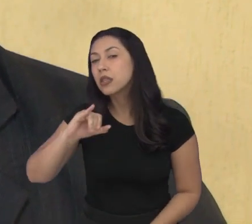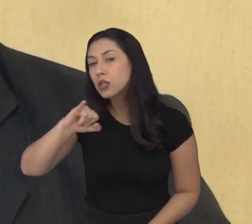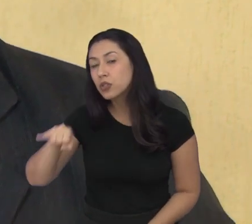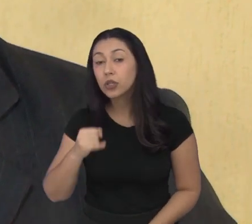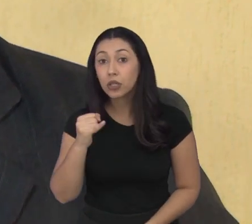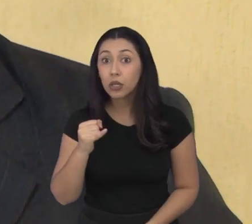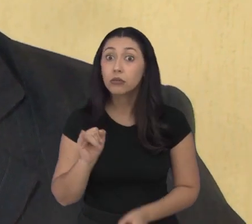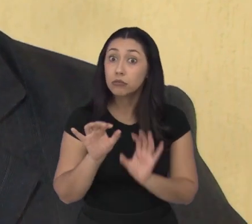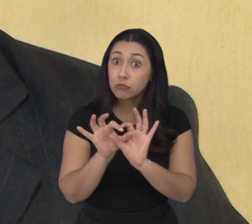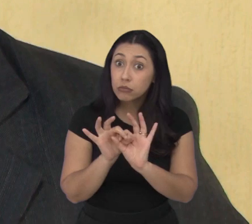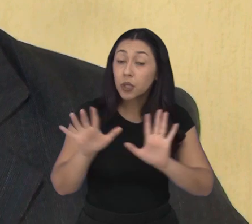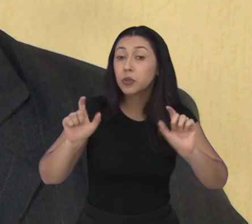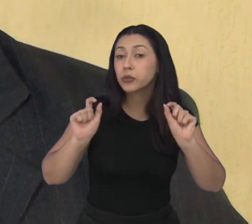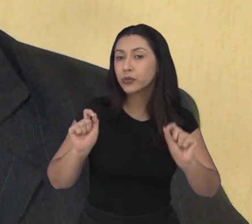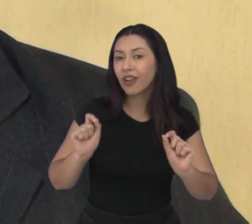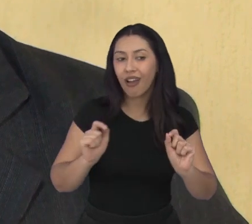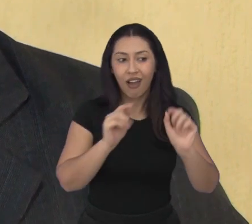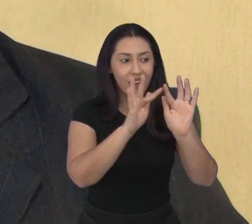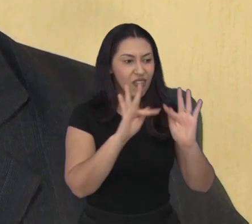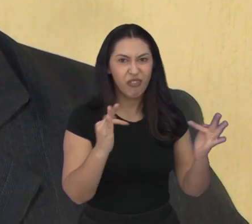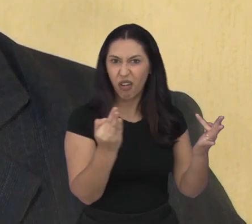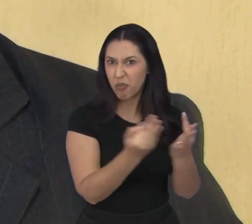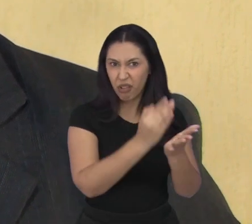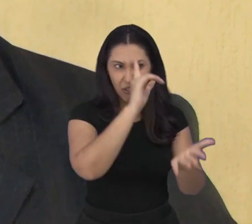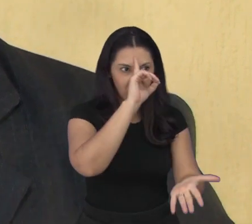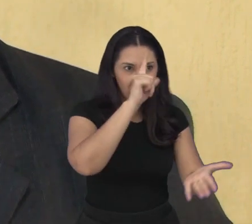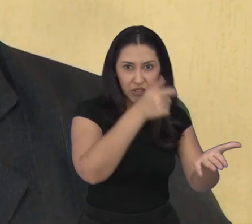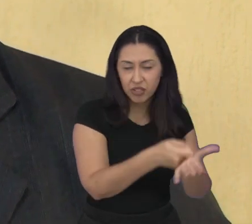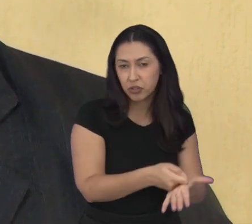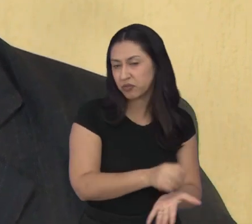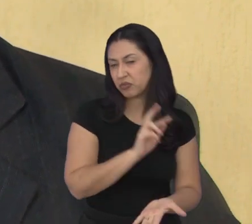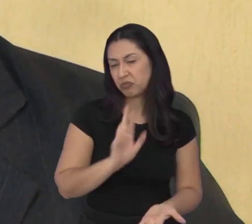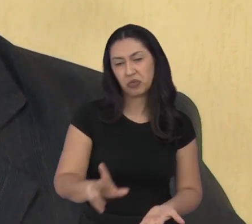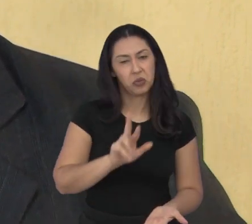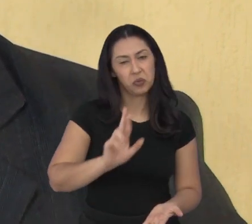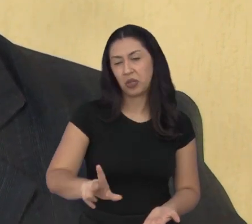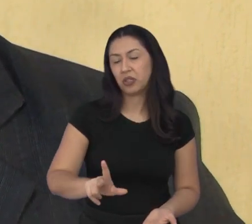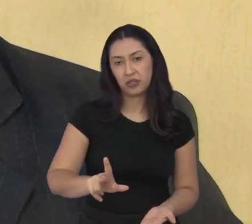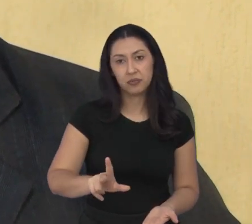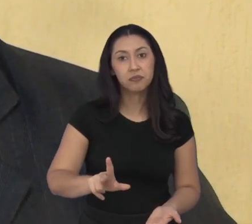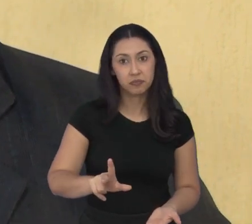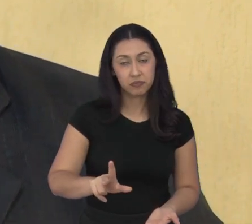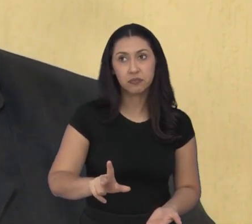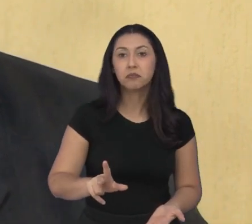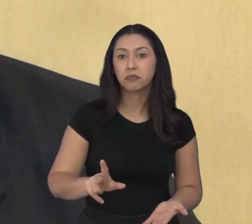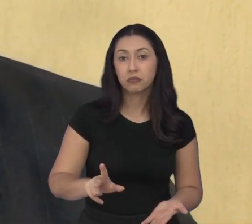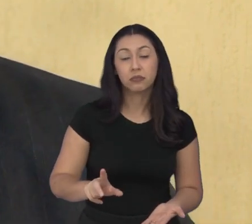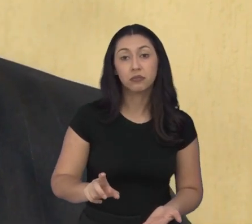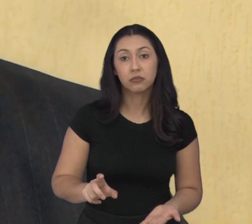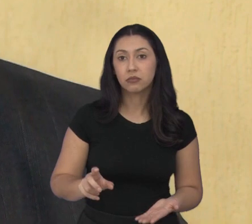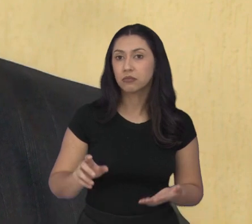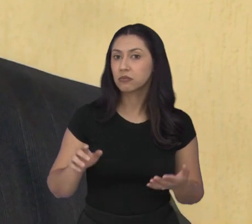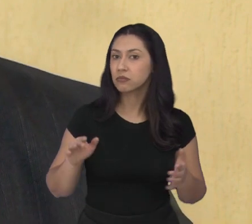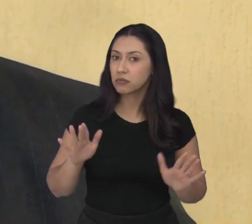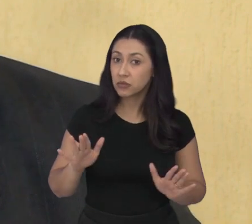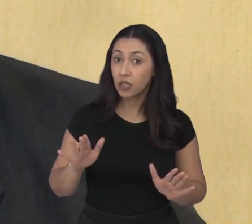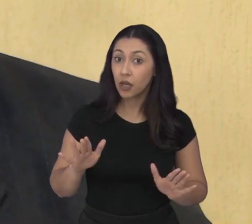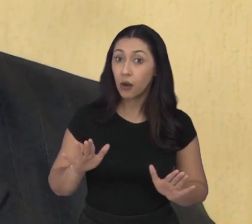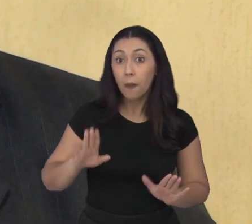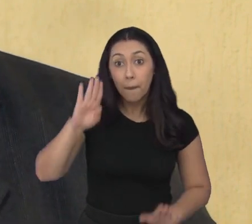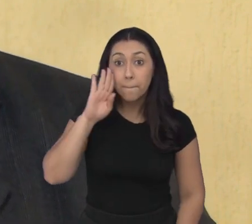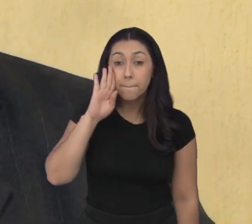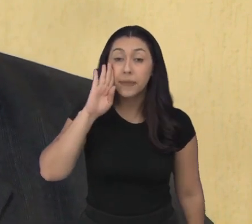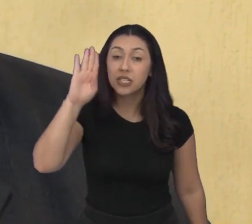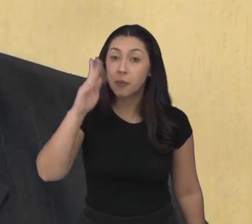CCJ, e autoriza, sim, que a família não seja o voto final da doação do órgão. E sendo